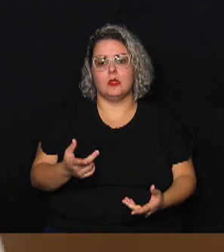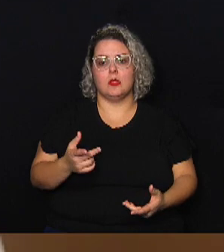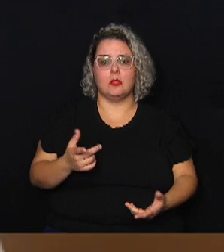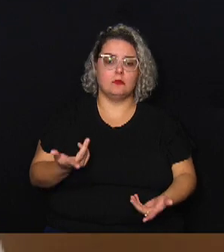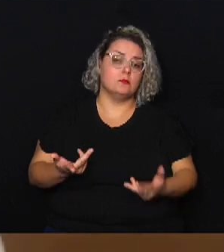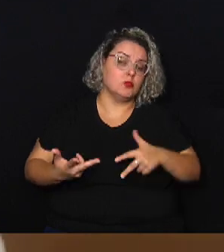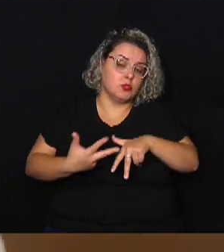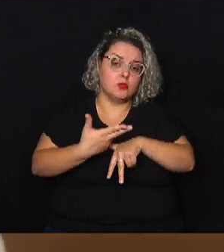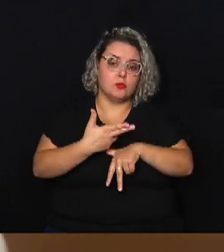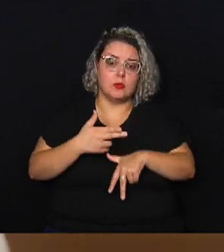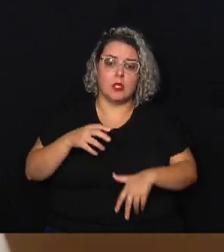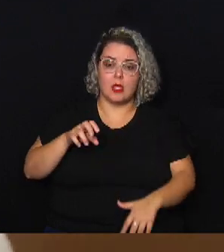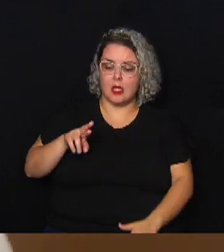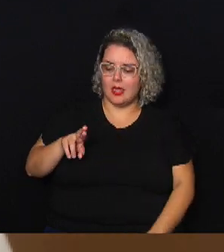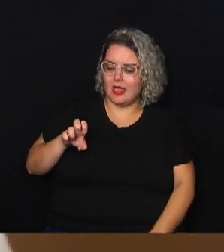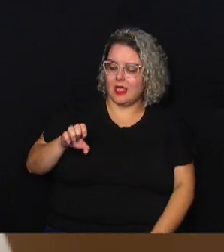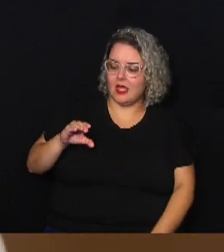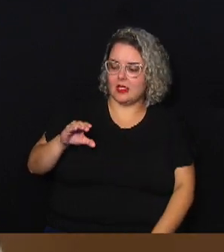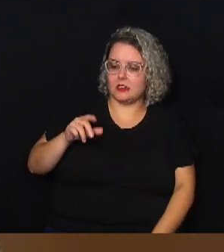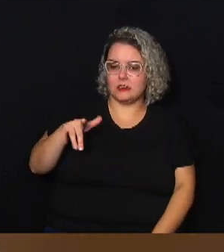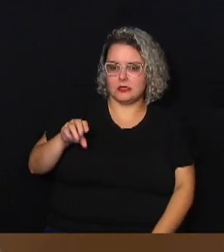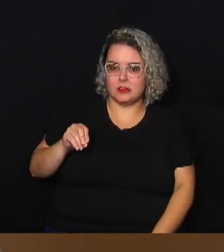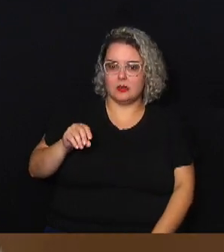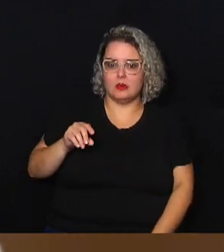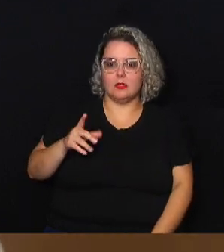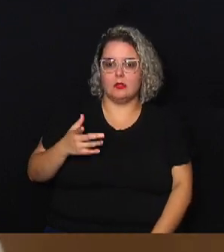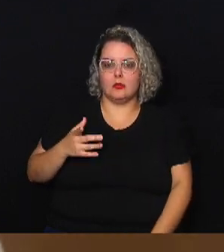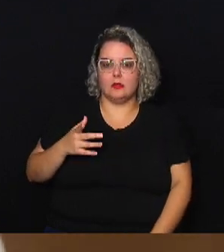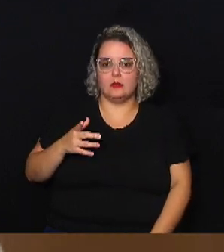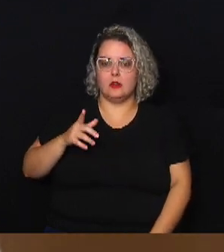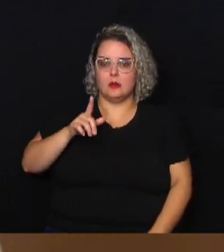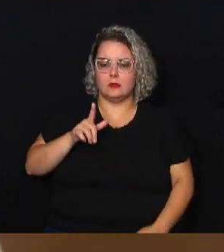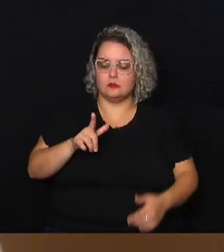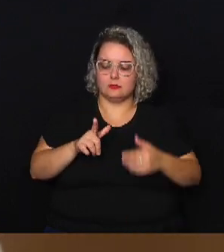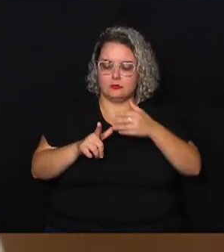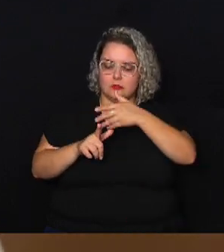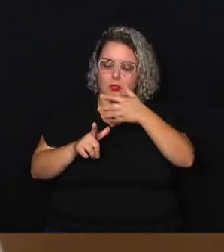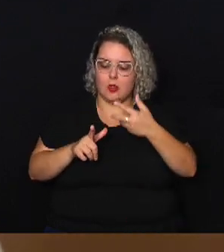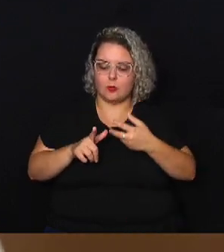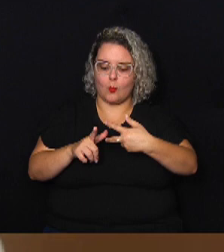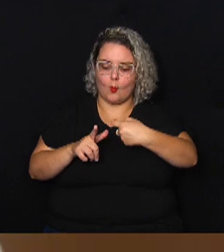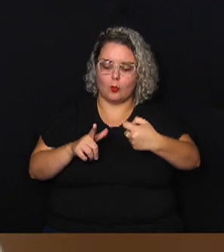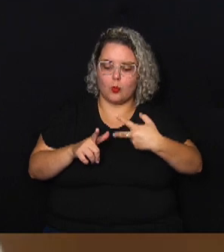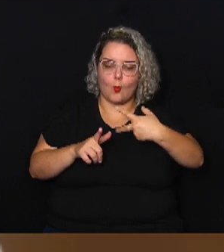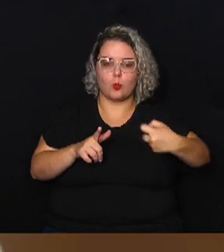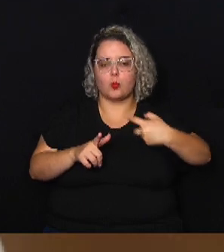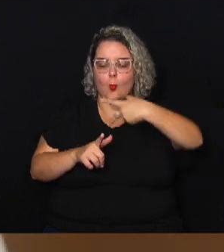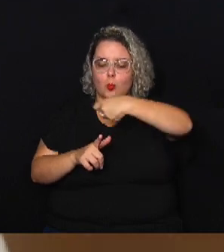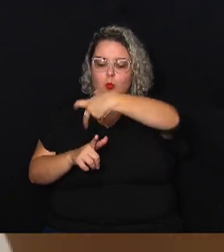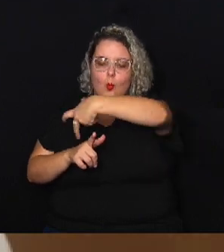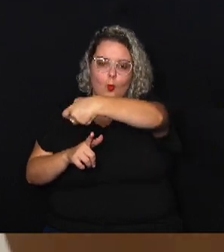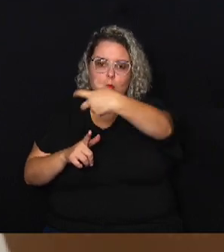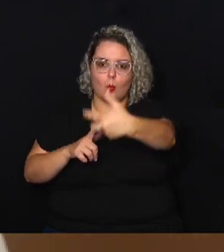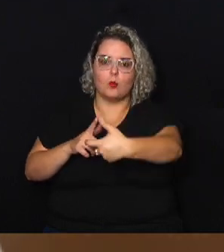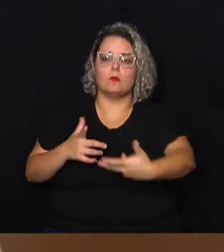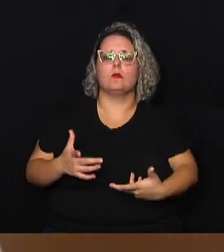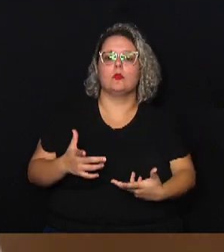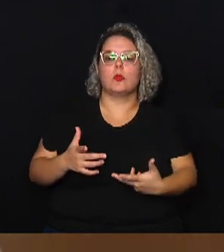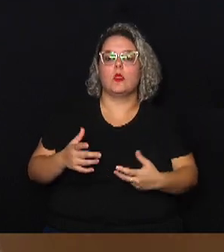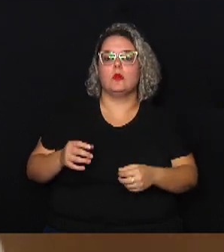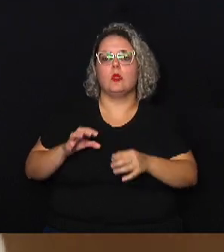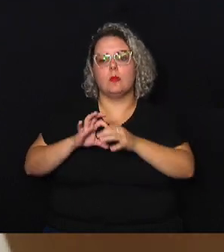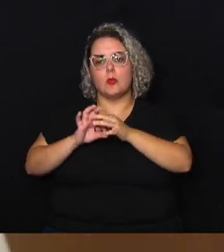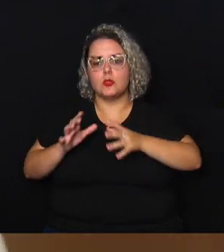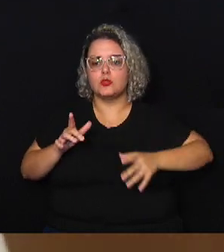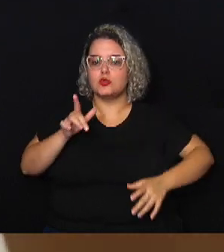para ressecção, lipoaspiração na região pubiana, tem liberação de alguns ligamentos para soltar um pouquinho mais o pênis,